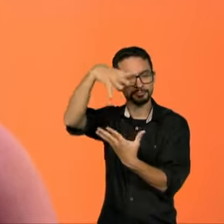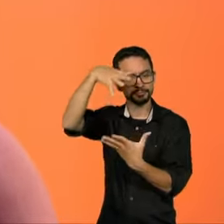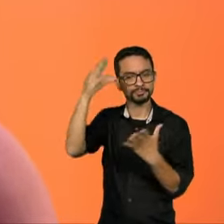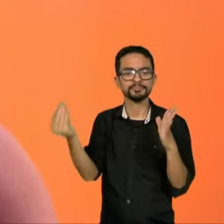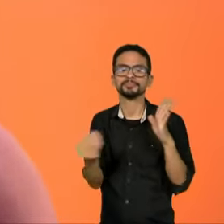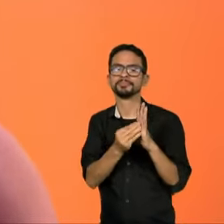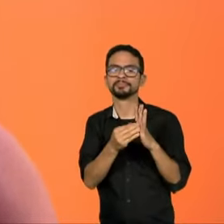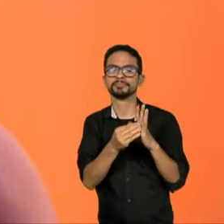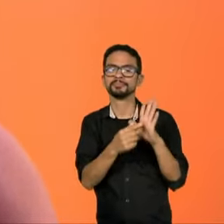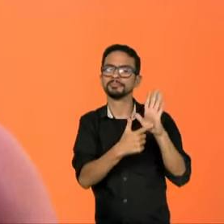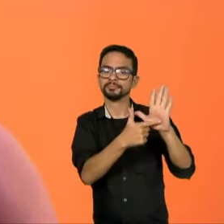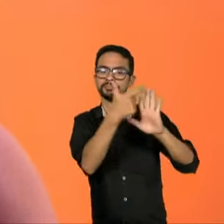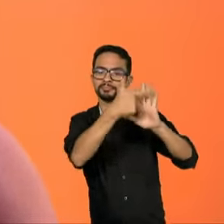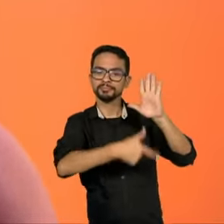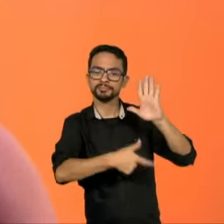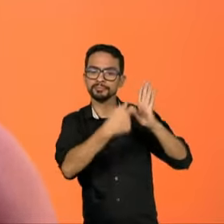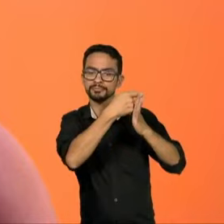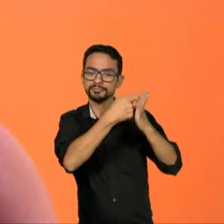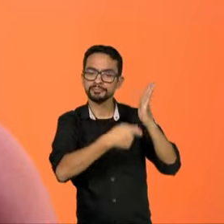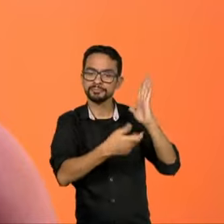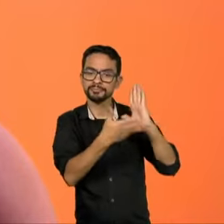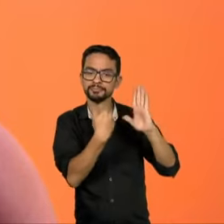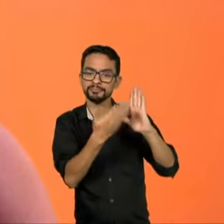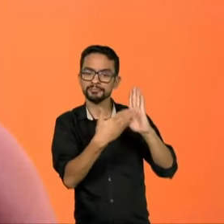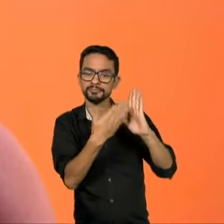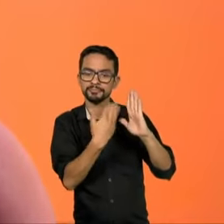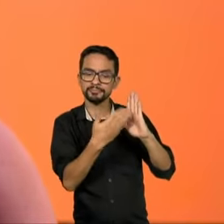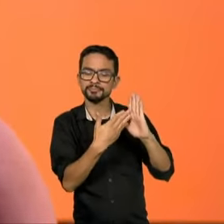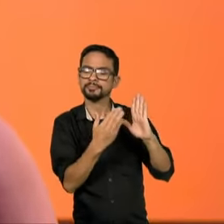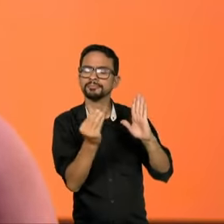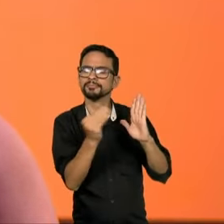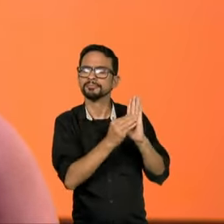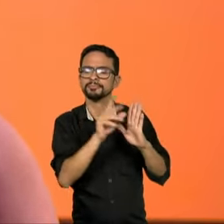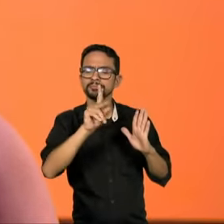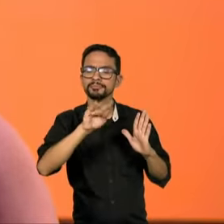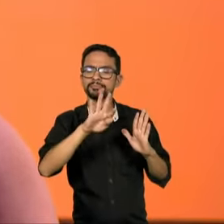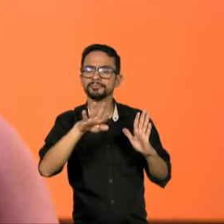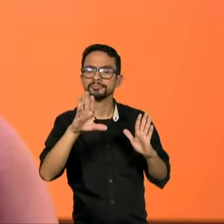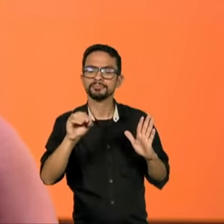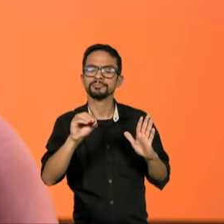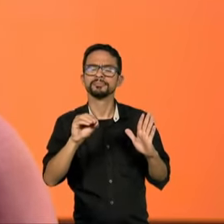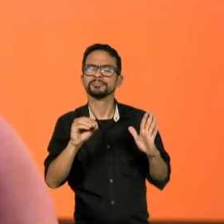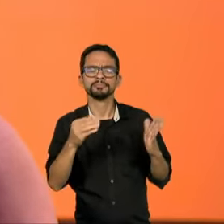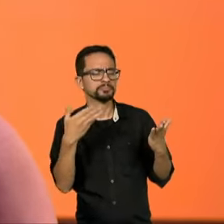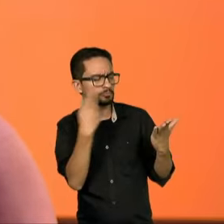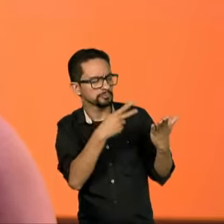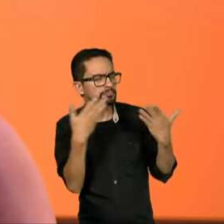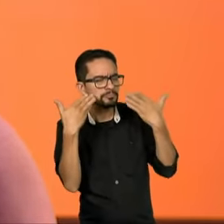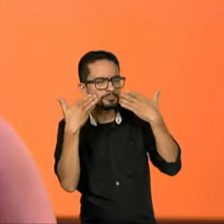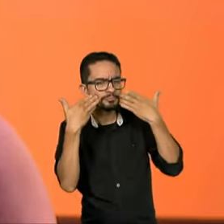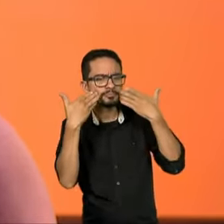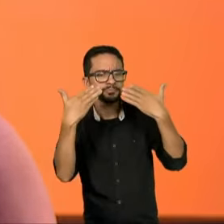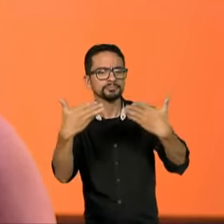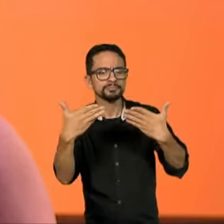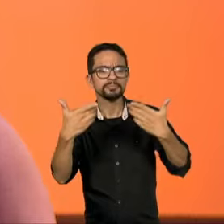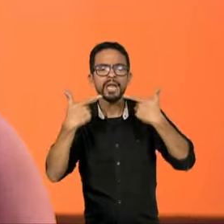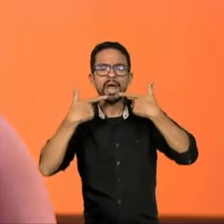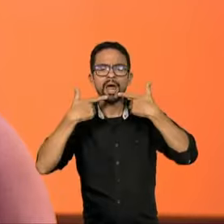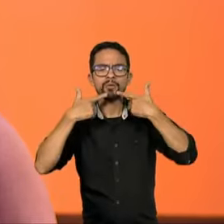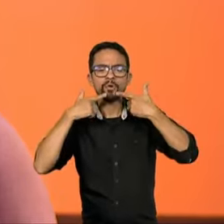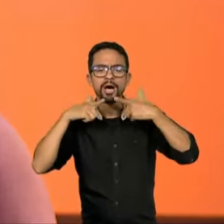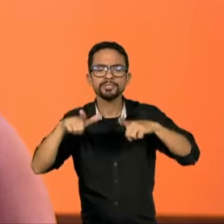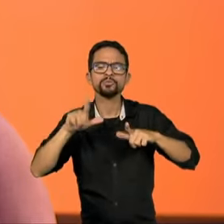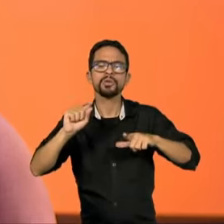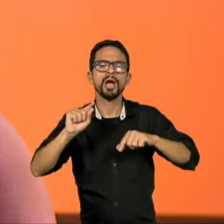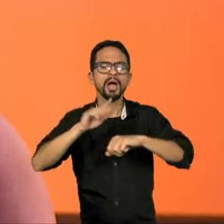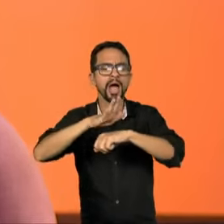faço a apresentação, escrevo o prefácio desse livro, e o que aparece nesse livro é a linguagem do afeto e do